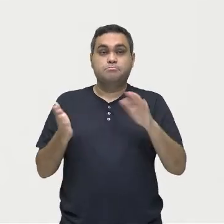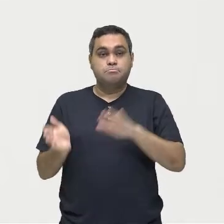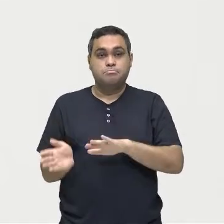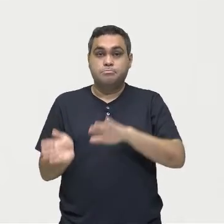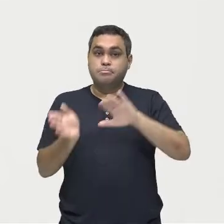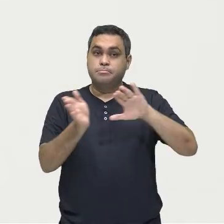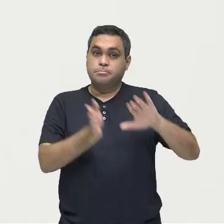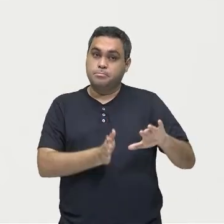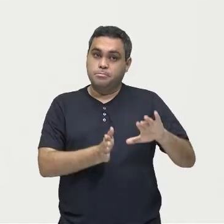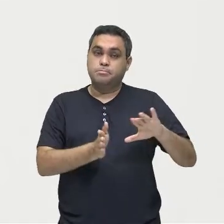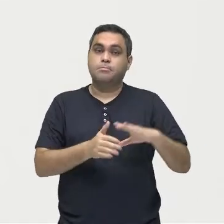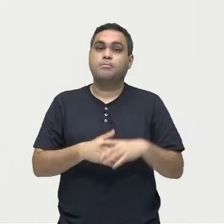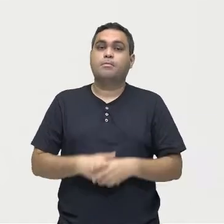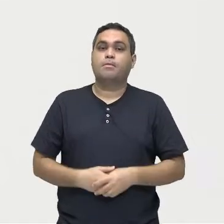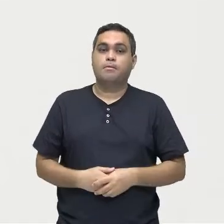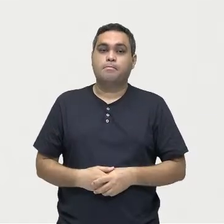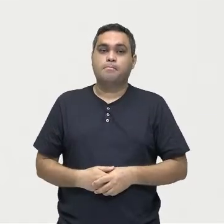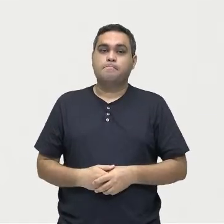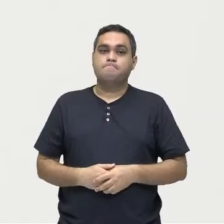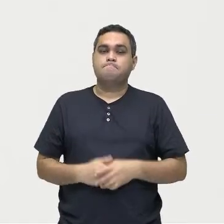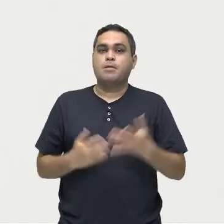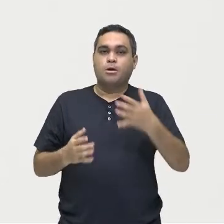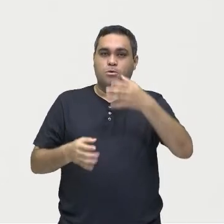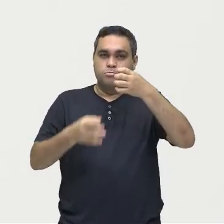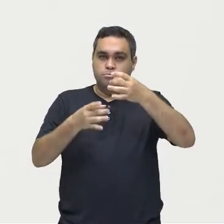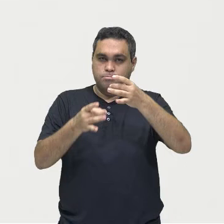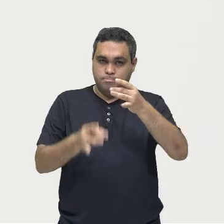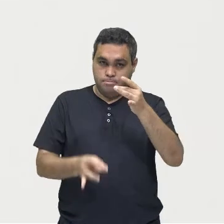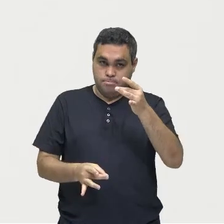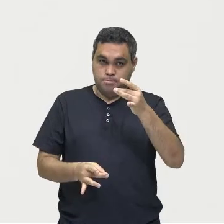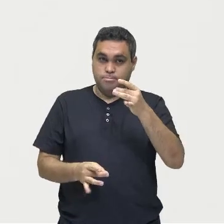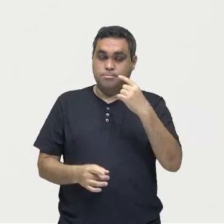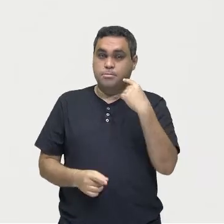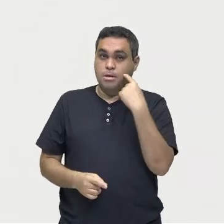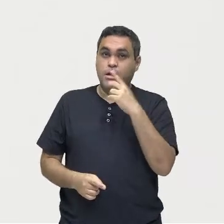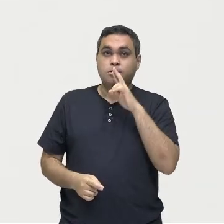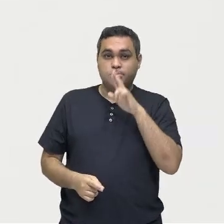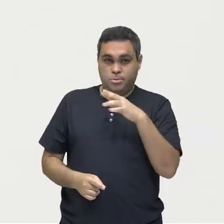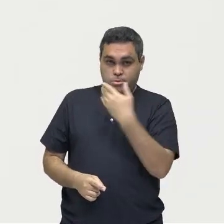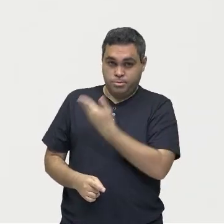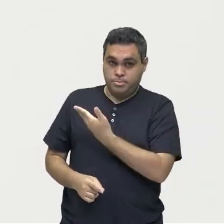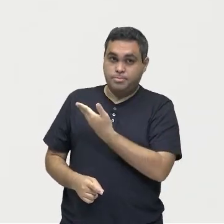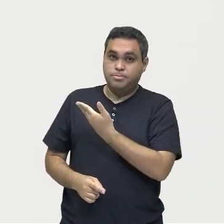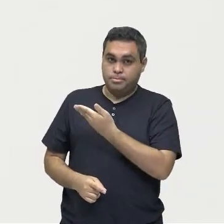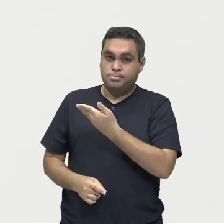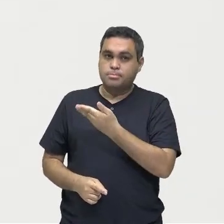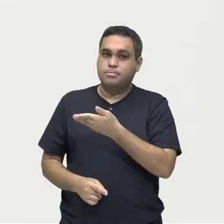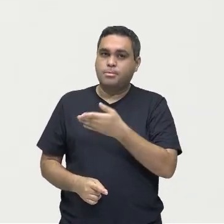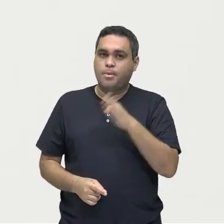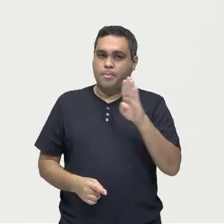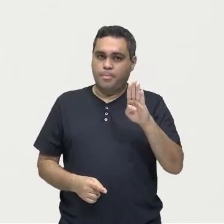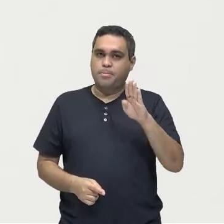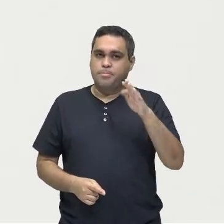agora para o nosso gabarito, né? Temos aí, ó, o gabarito, a letra B,